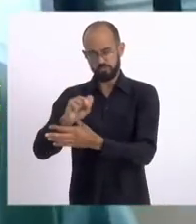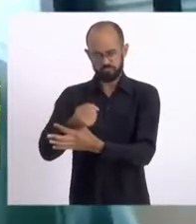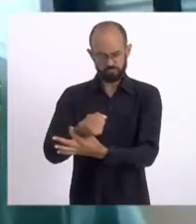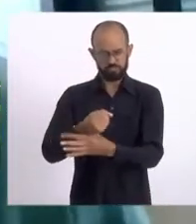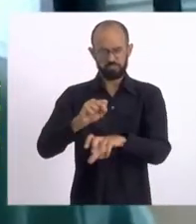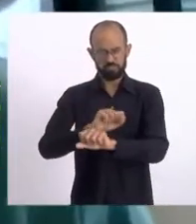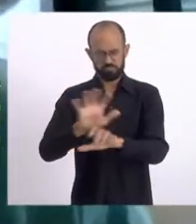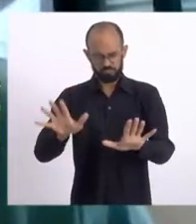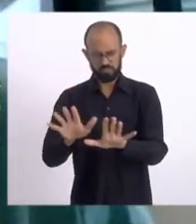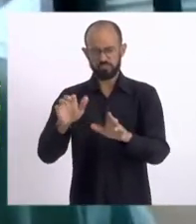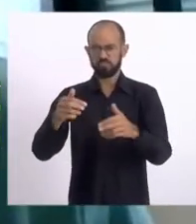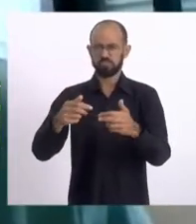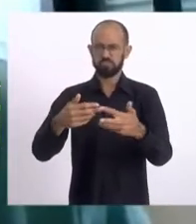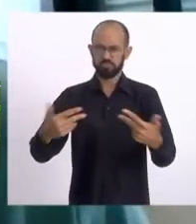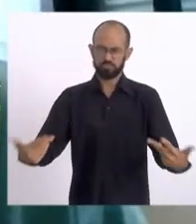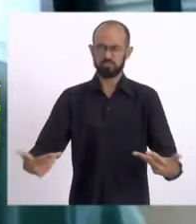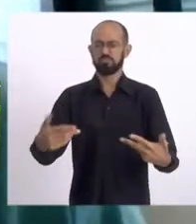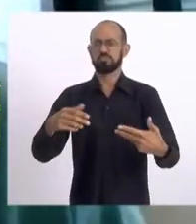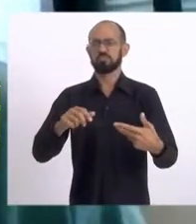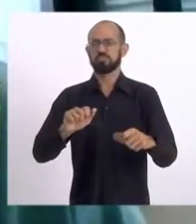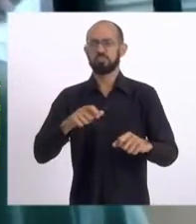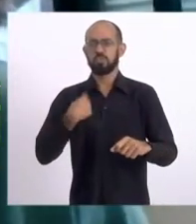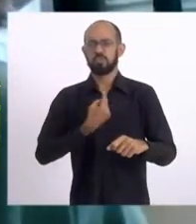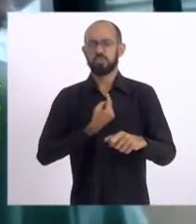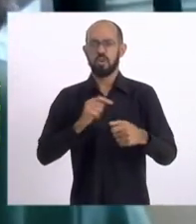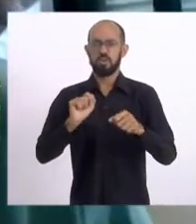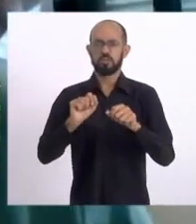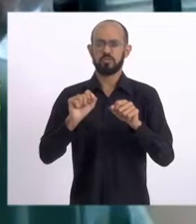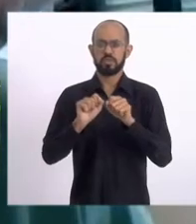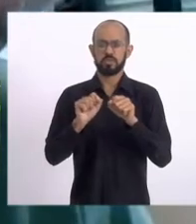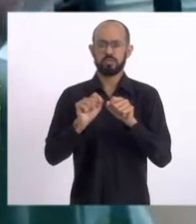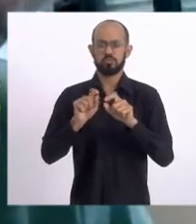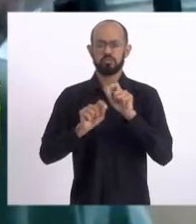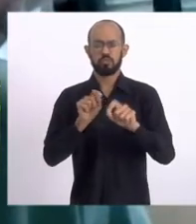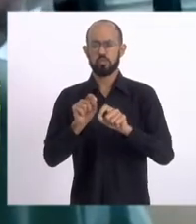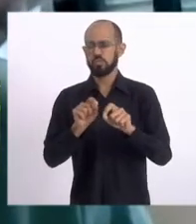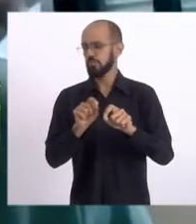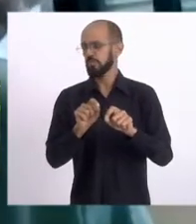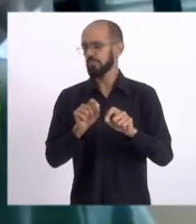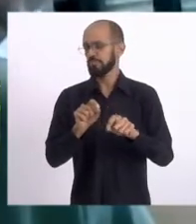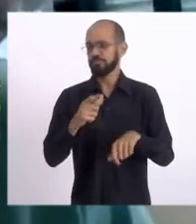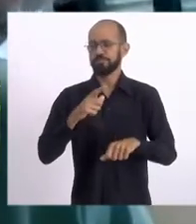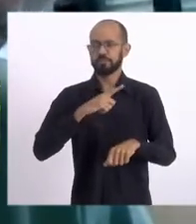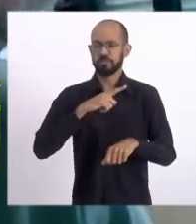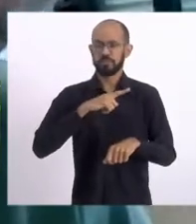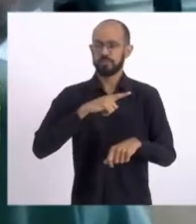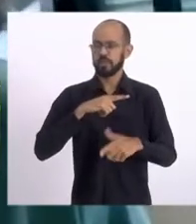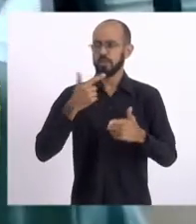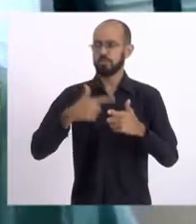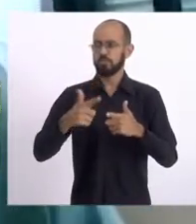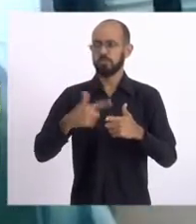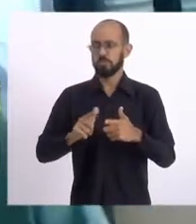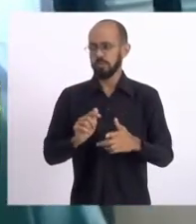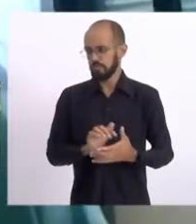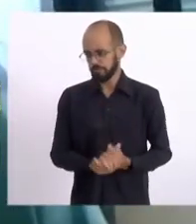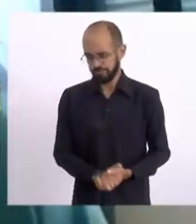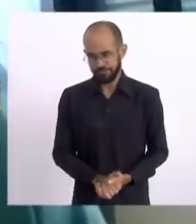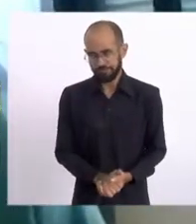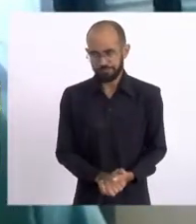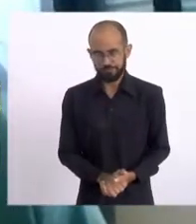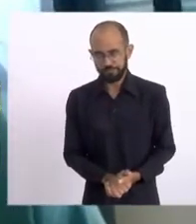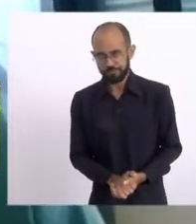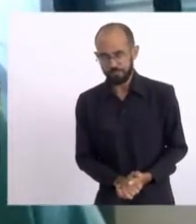transparência, etc., nós abrimos, Valdec, uma questão. Mas